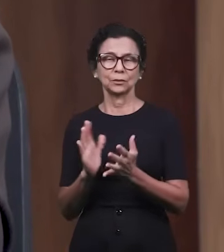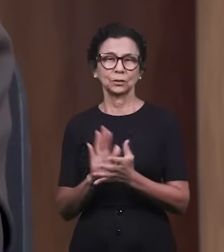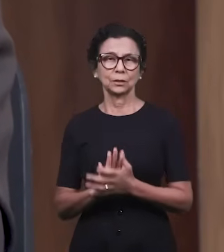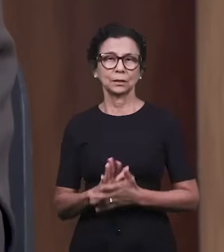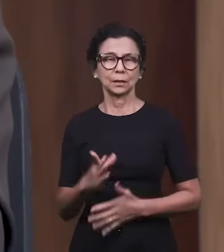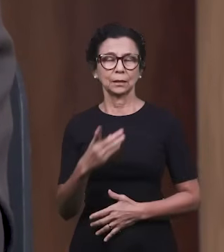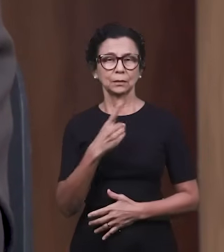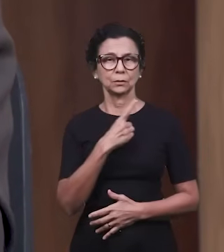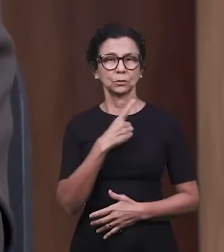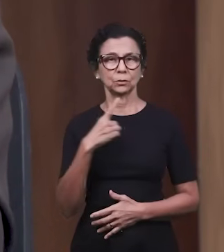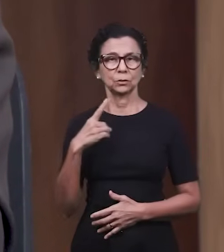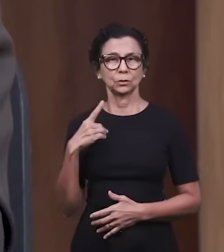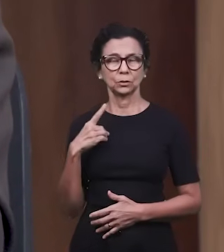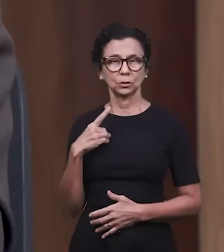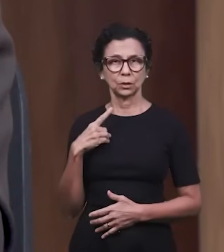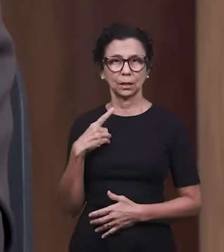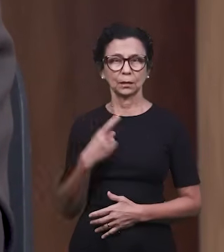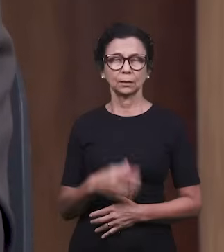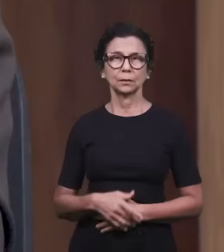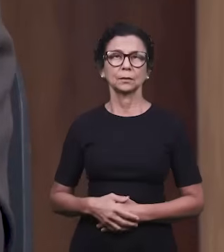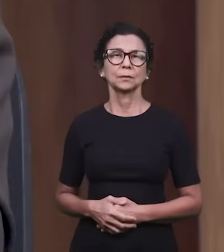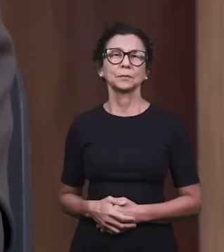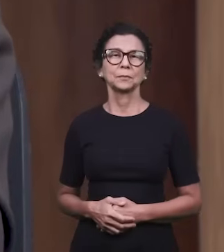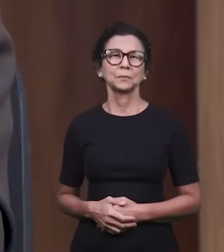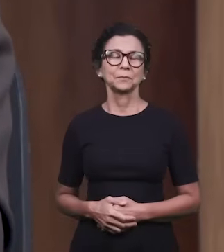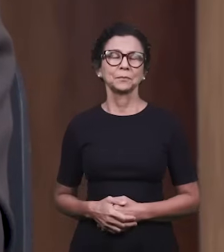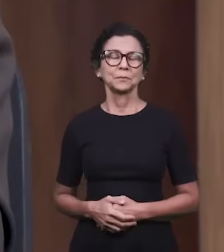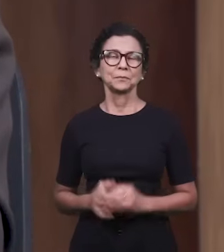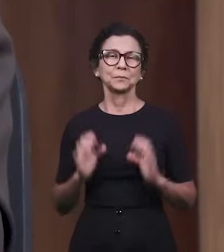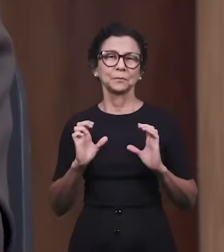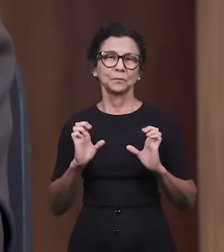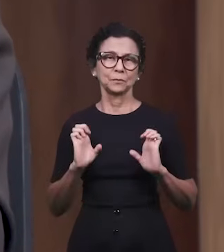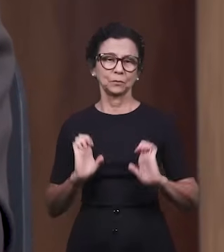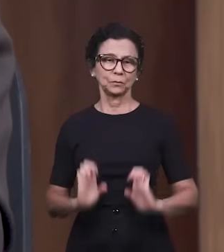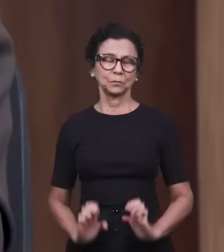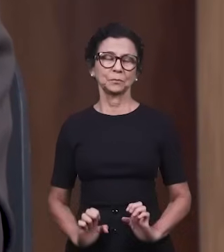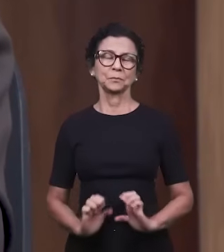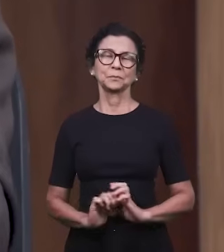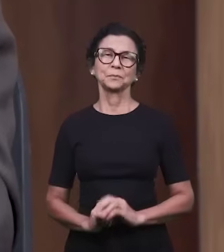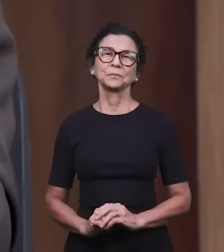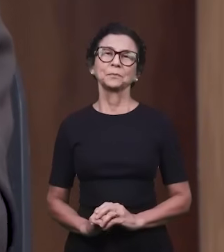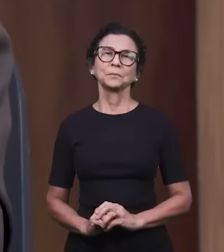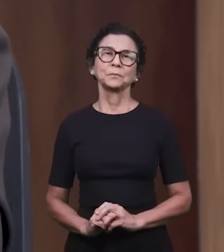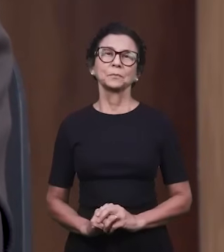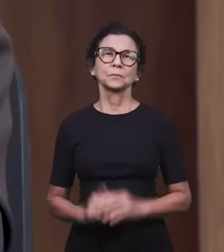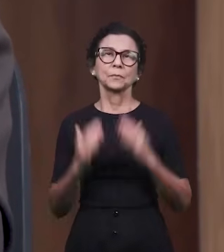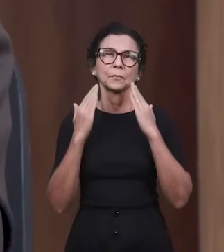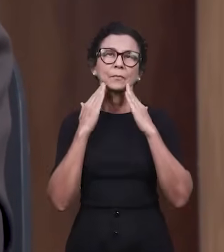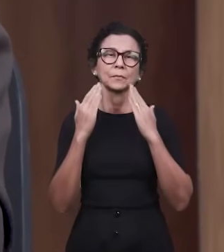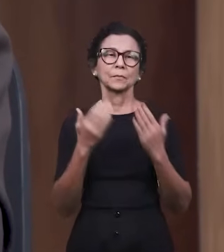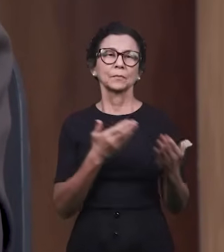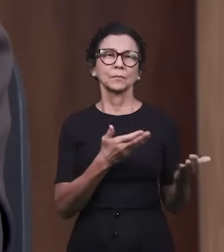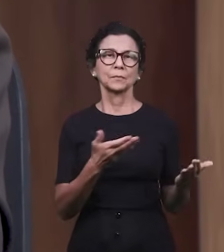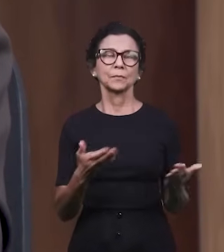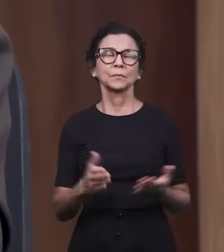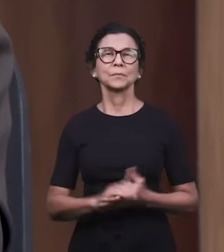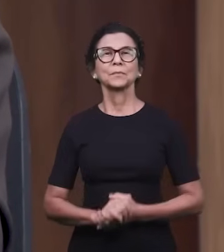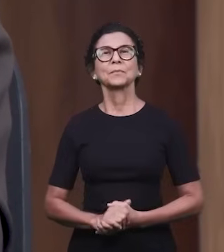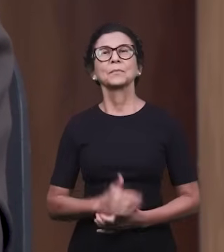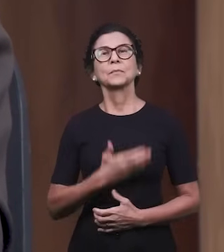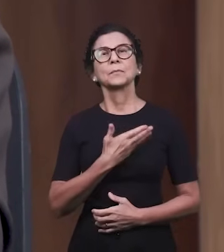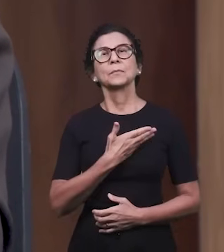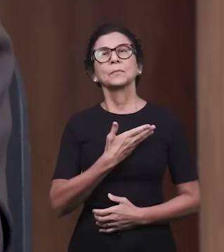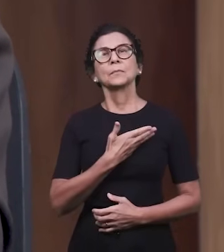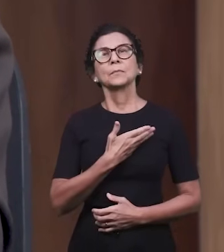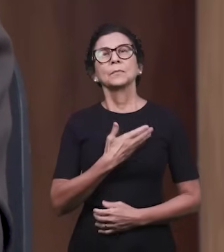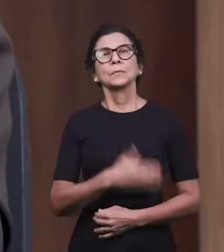diácono. Vamos falar sobre a ética do crente na vida do diácono. E eu quero agora apresentar a você o nosso companheiro que está